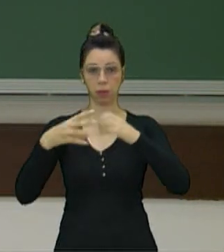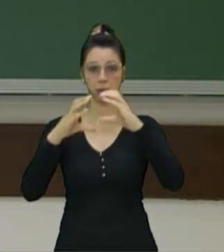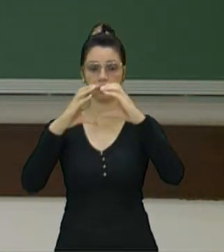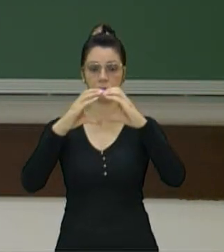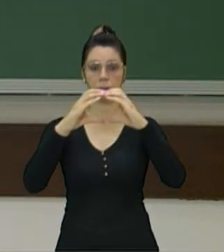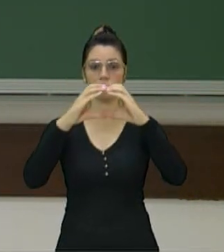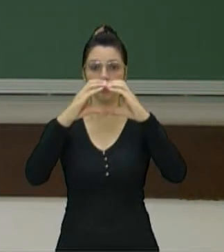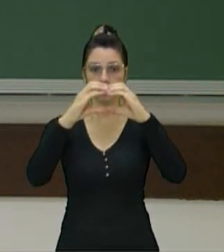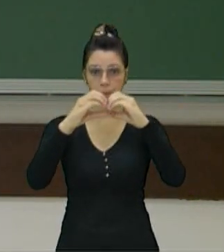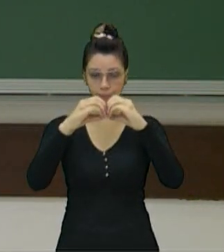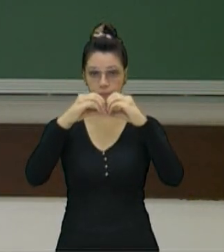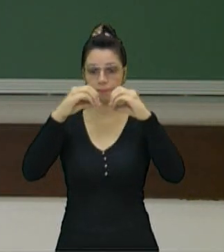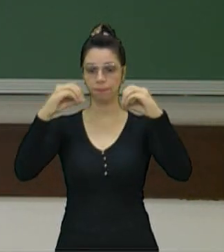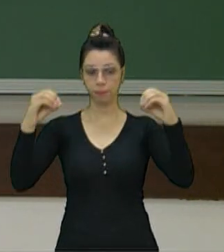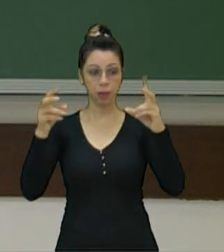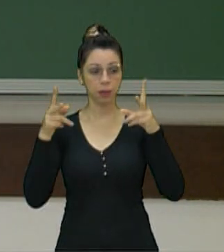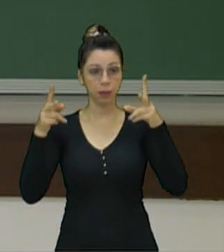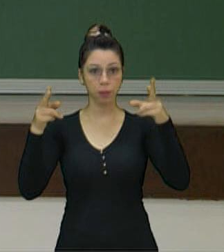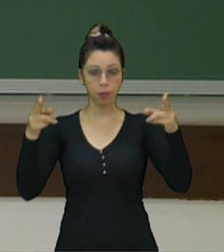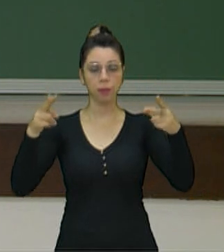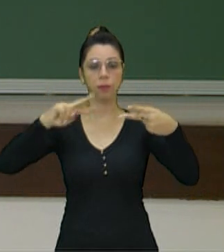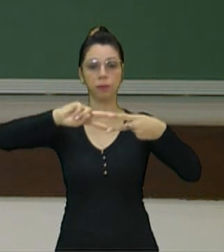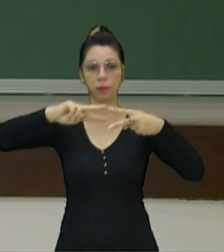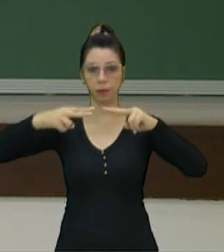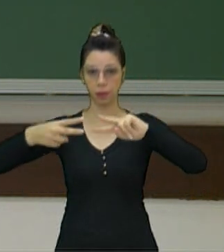duas partes iguais, semelhantes, com a mesma